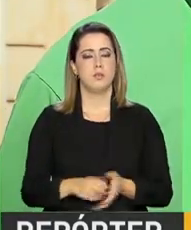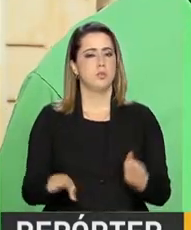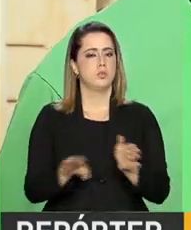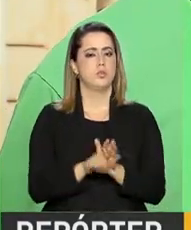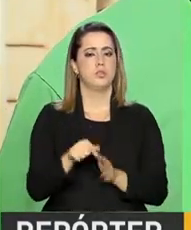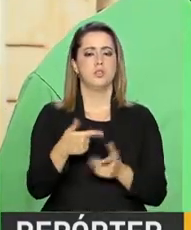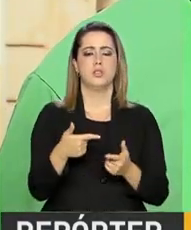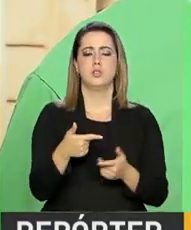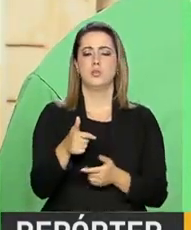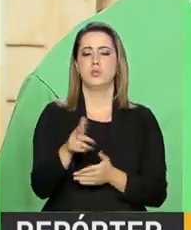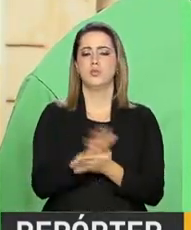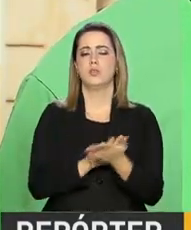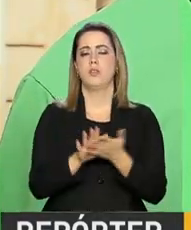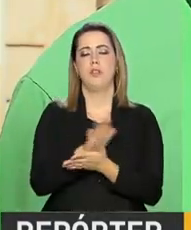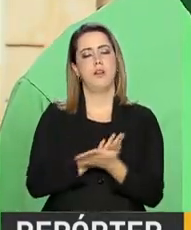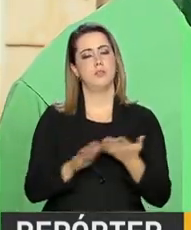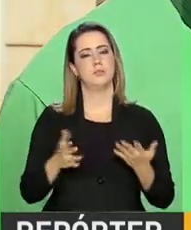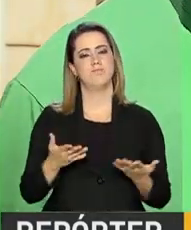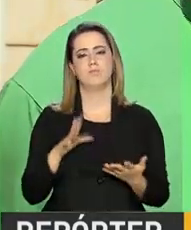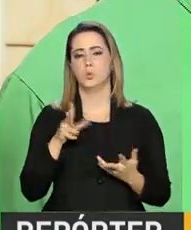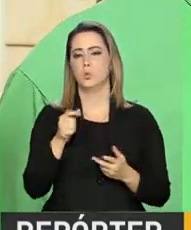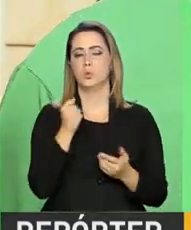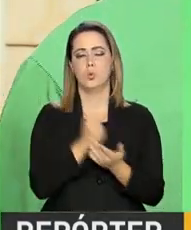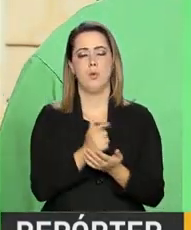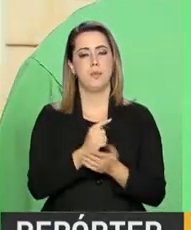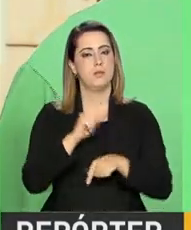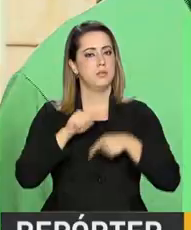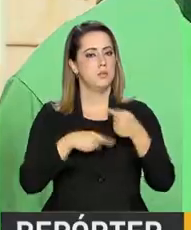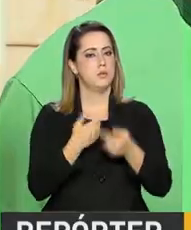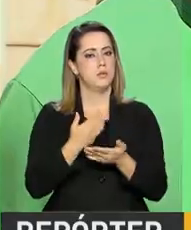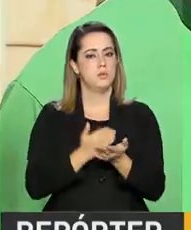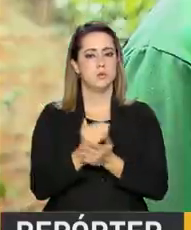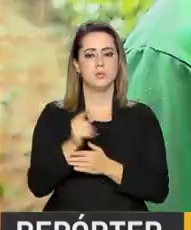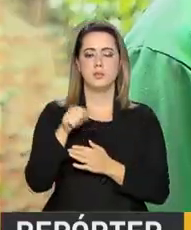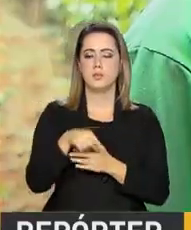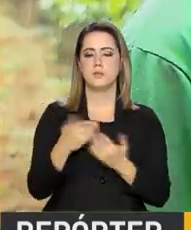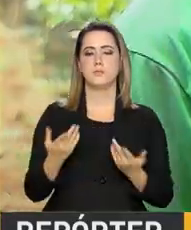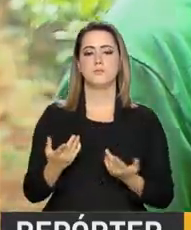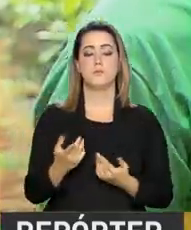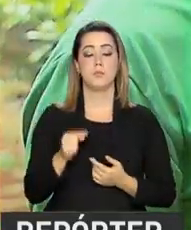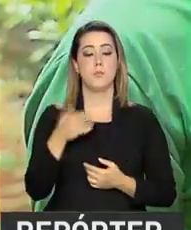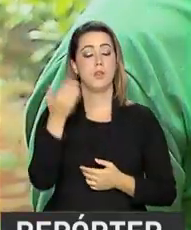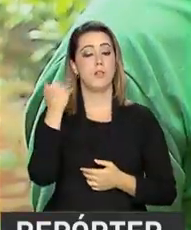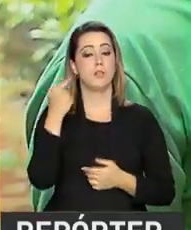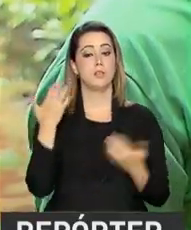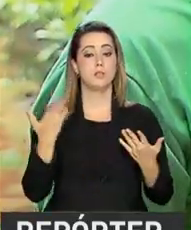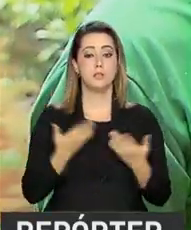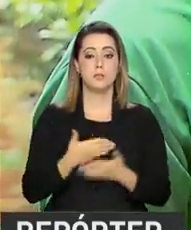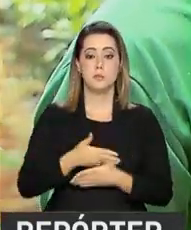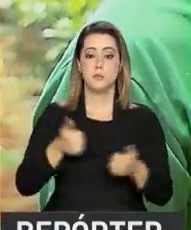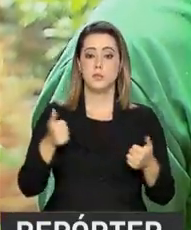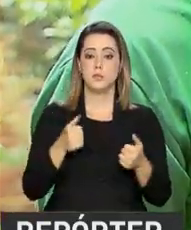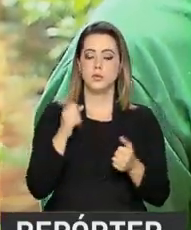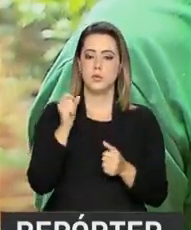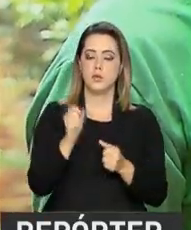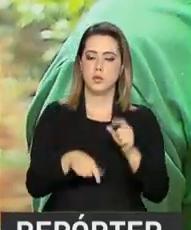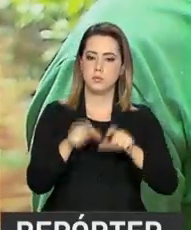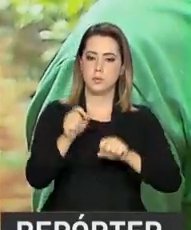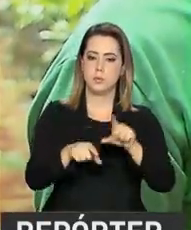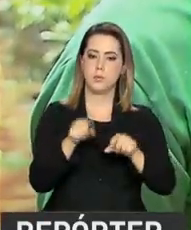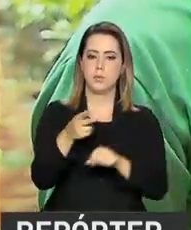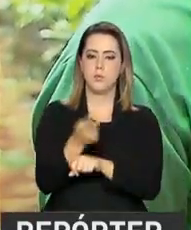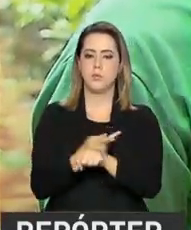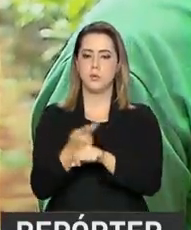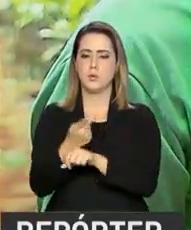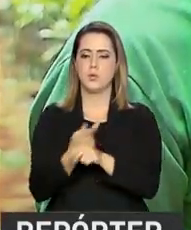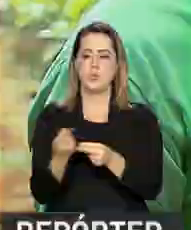nenhum carrinho de mão, se você quer saber. Foi tudo adquirido depois que eu vim para cá. Na época, para aumentar a produção, João começou uma